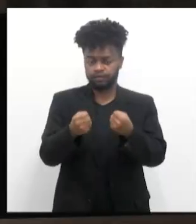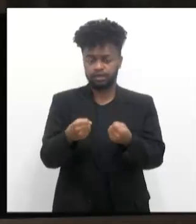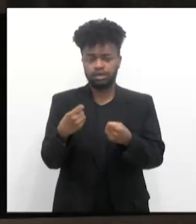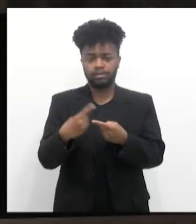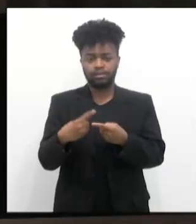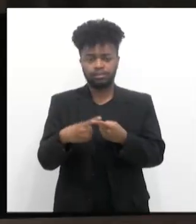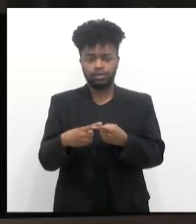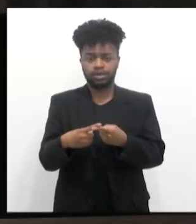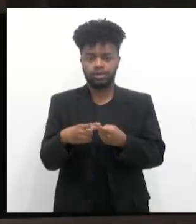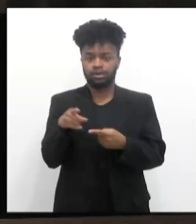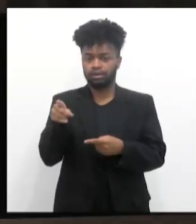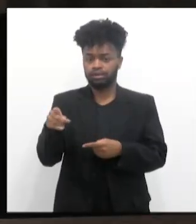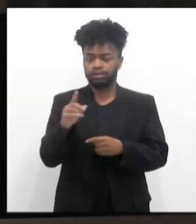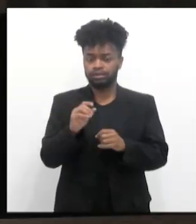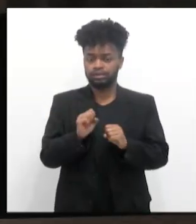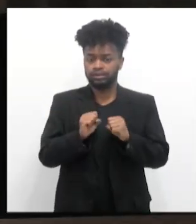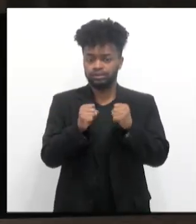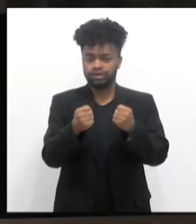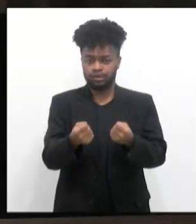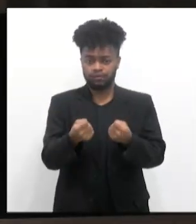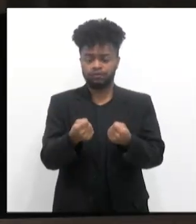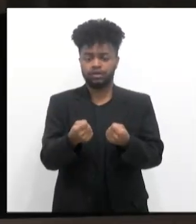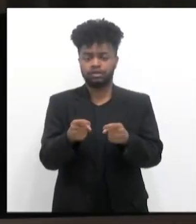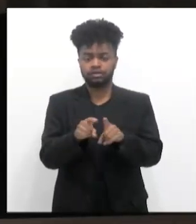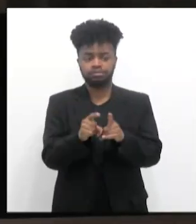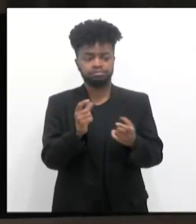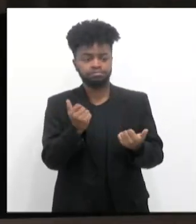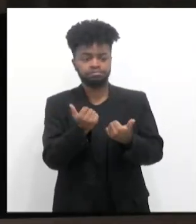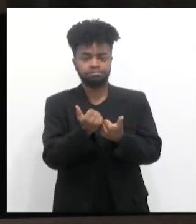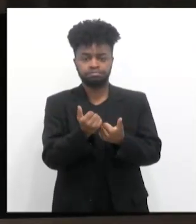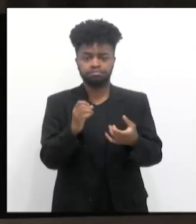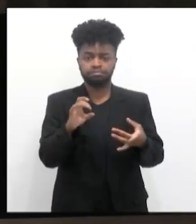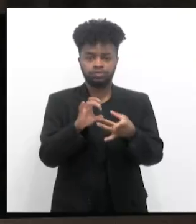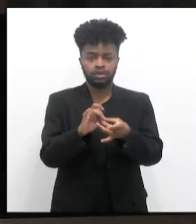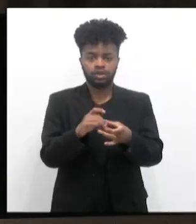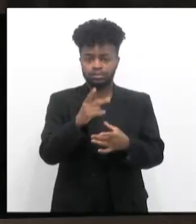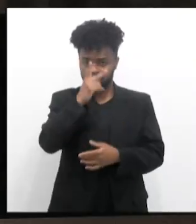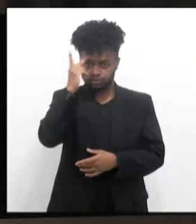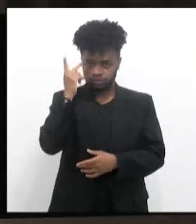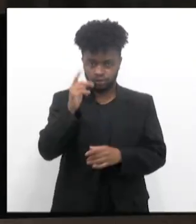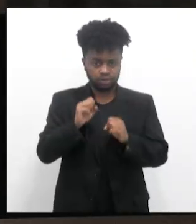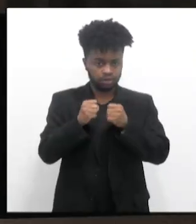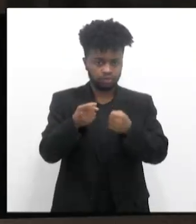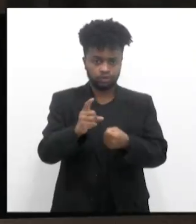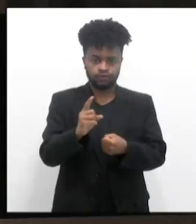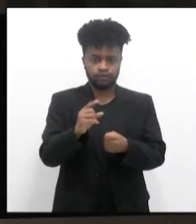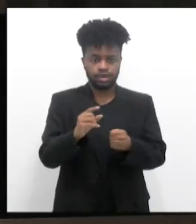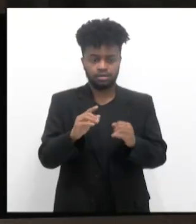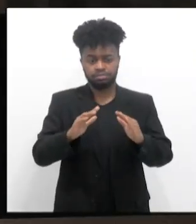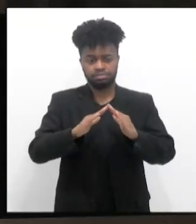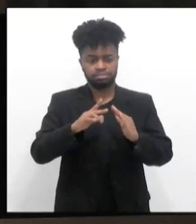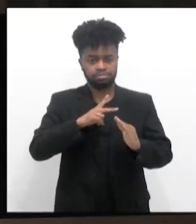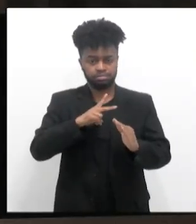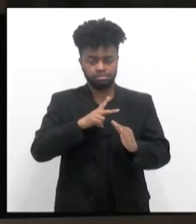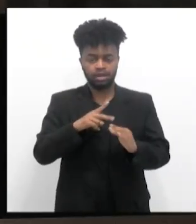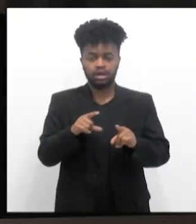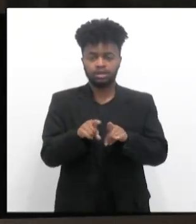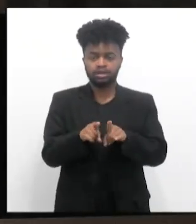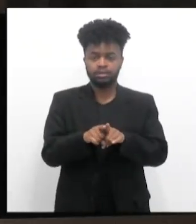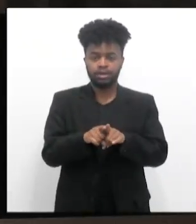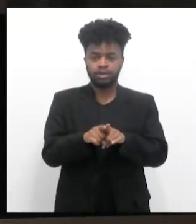ele defende, está aliado de pessoas que não defendem a propriedade privada, que